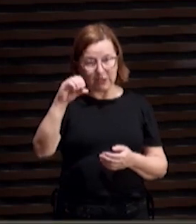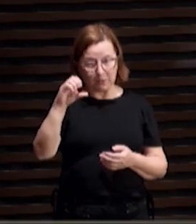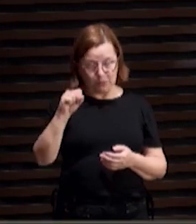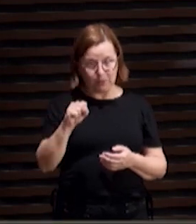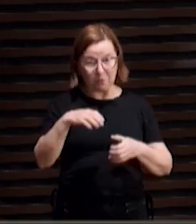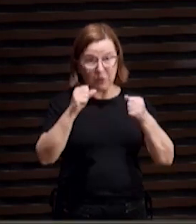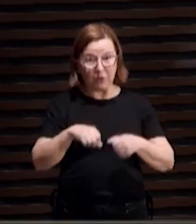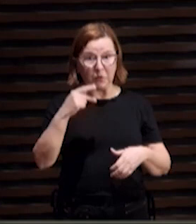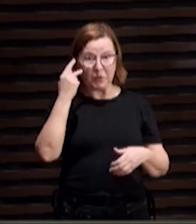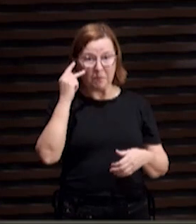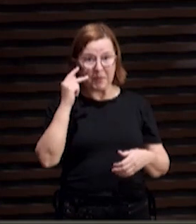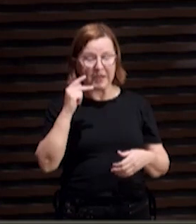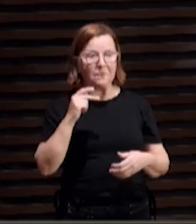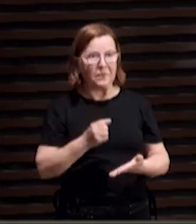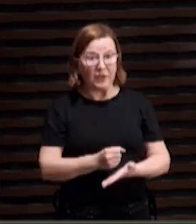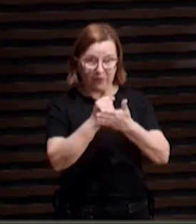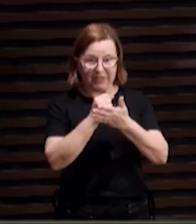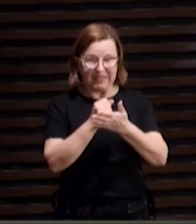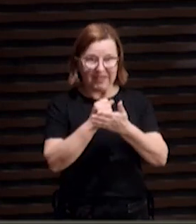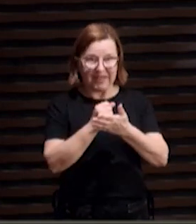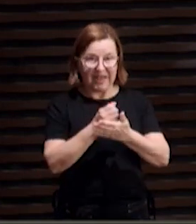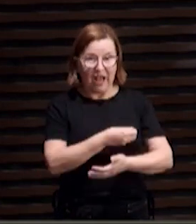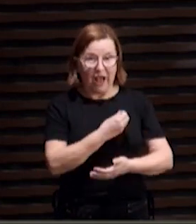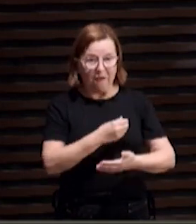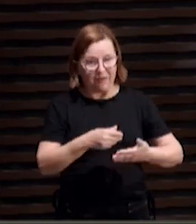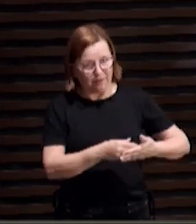E isto me chama a atenção para Abraão.